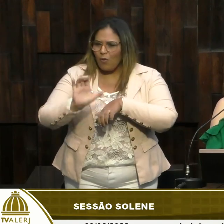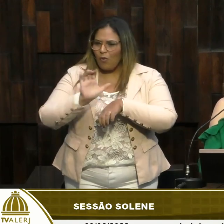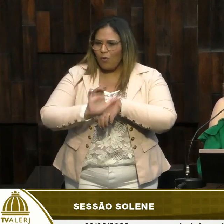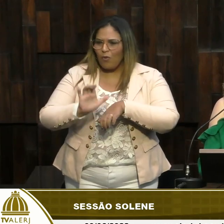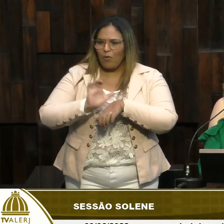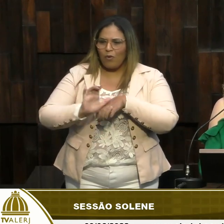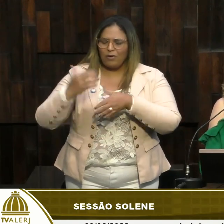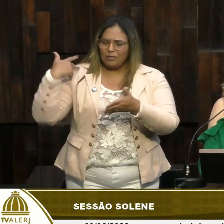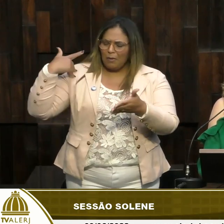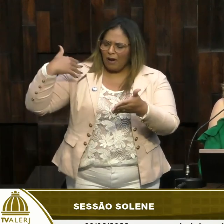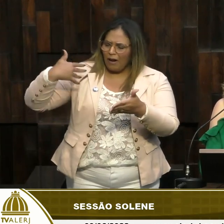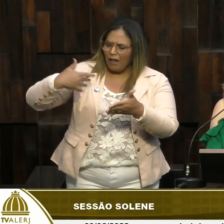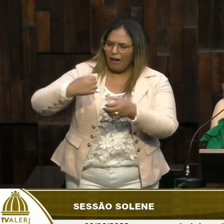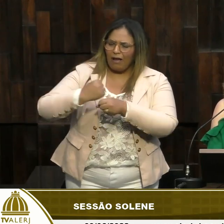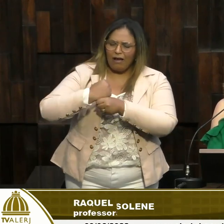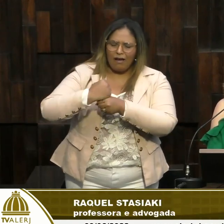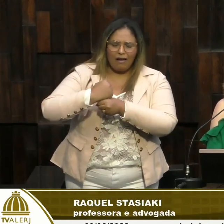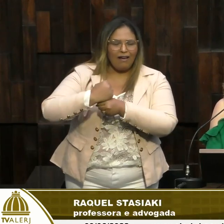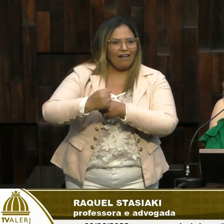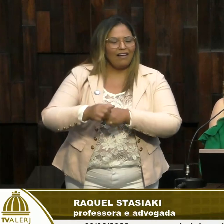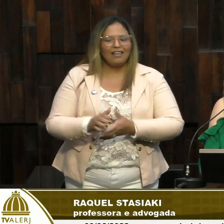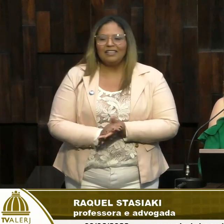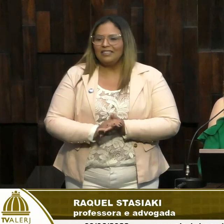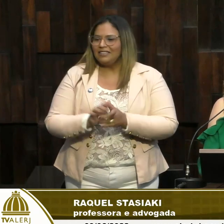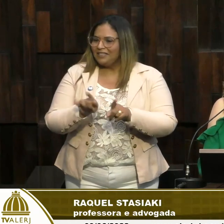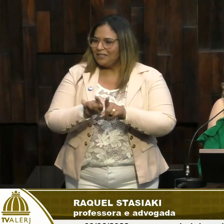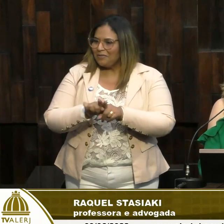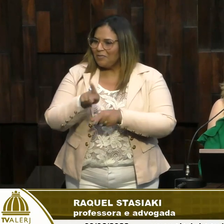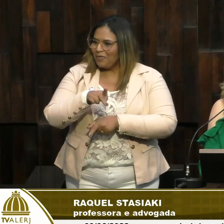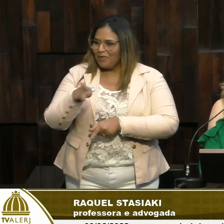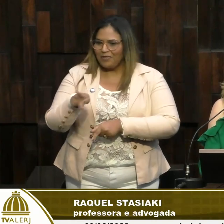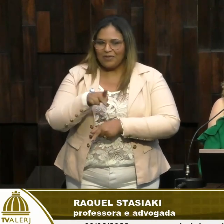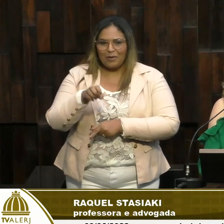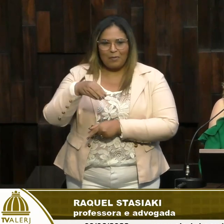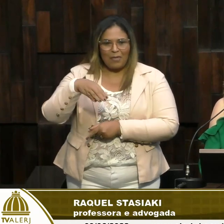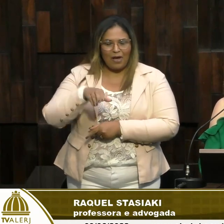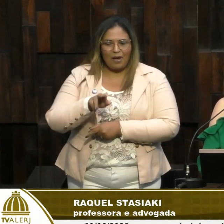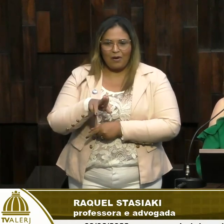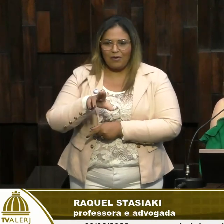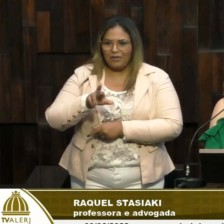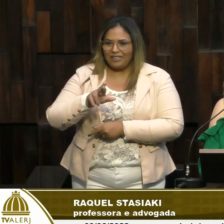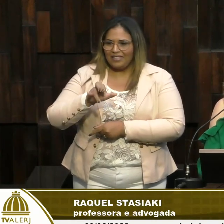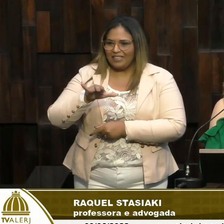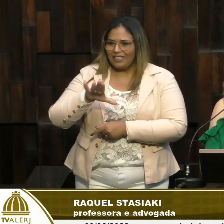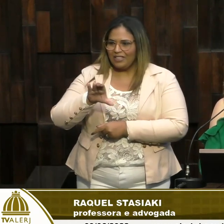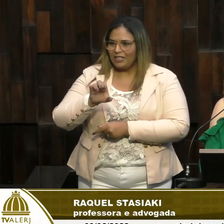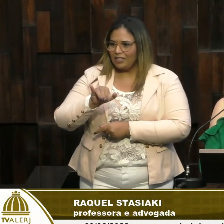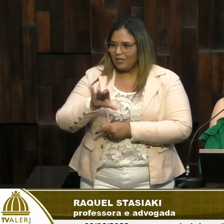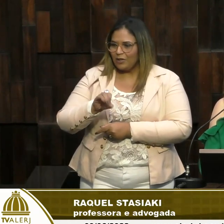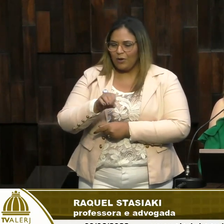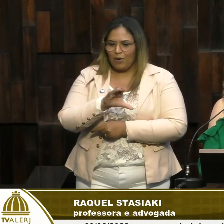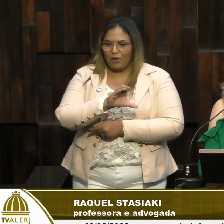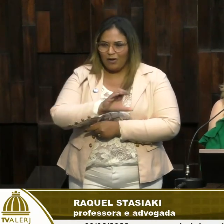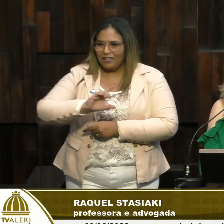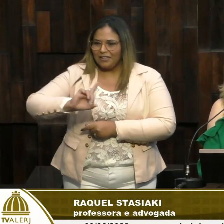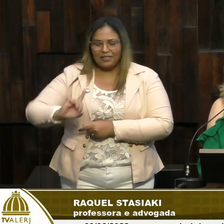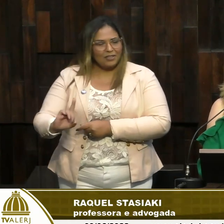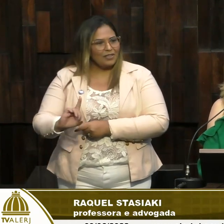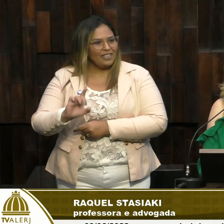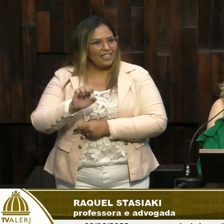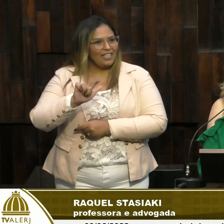e muitos anos, né, como o professor Maurício, né? Como coordenadora pedagógica, Eliette,